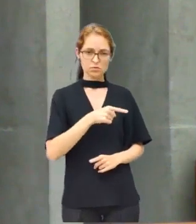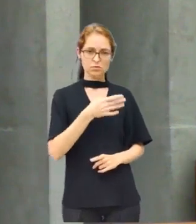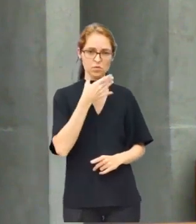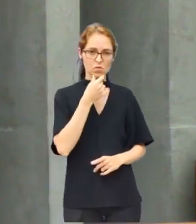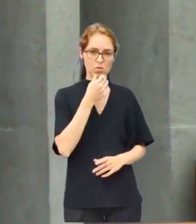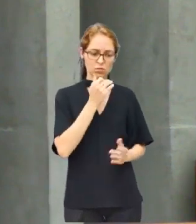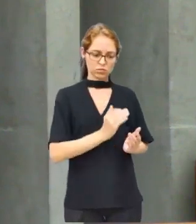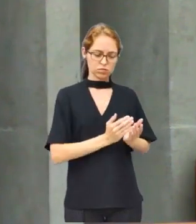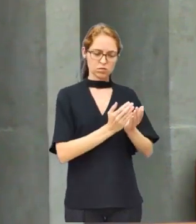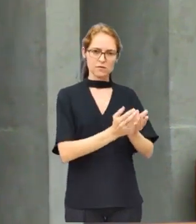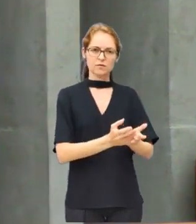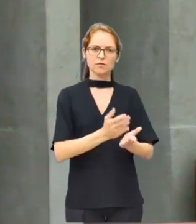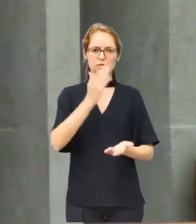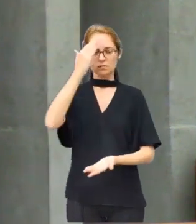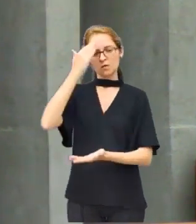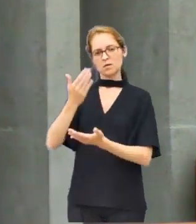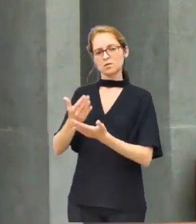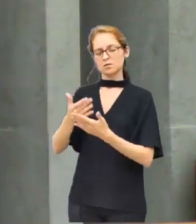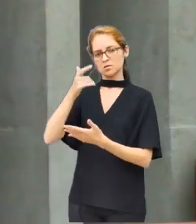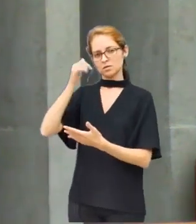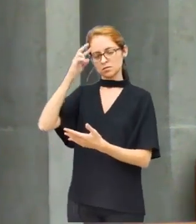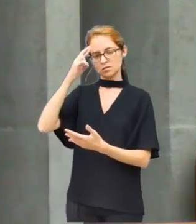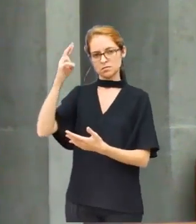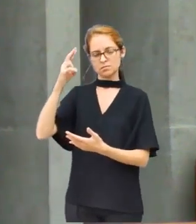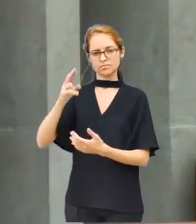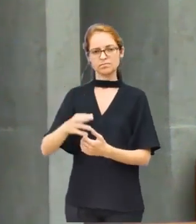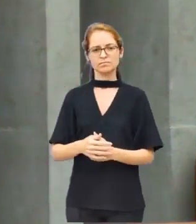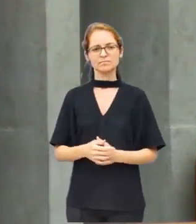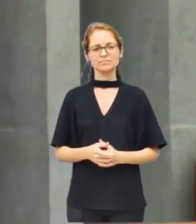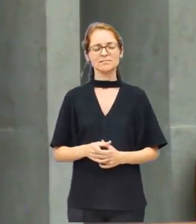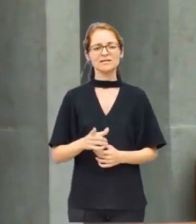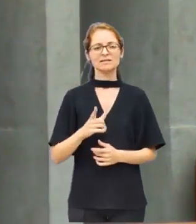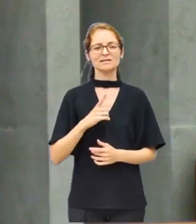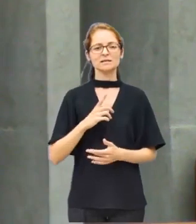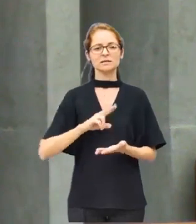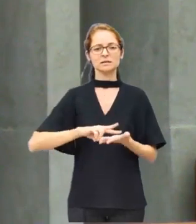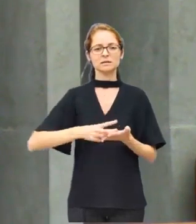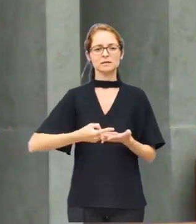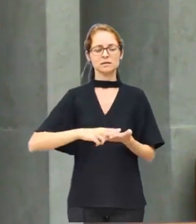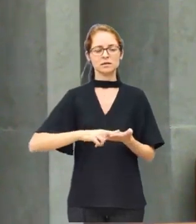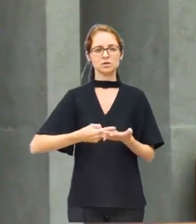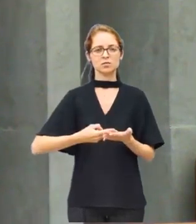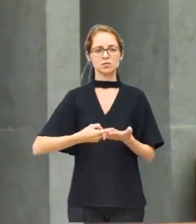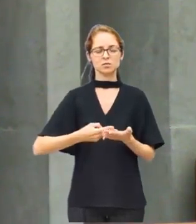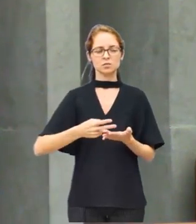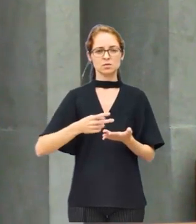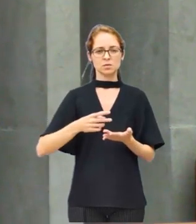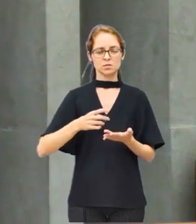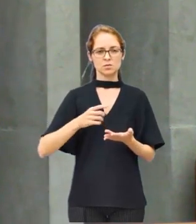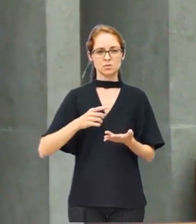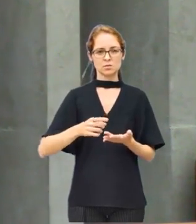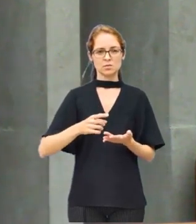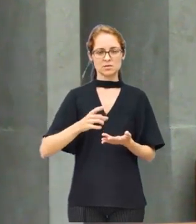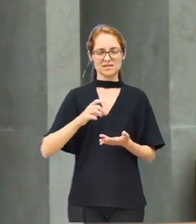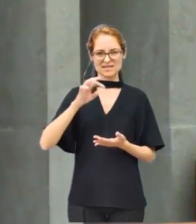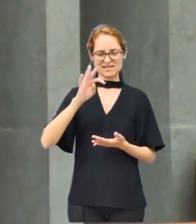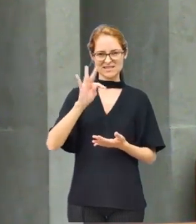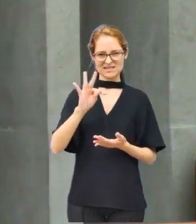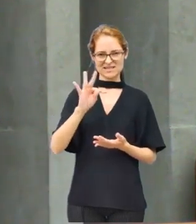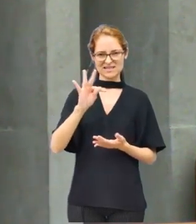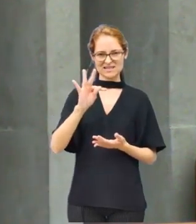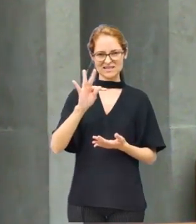Senhor. É que nós podemos ver, talvez algumas outras traduções para esse temer, não é simplesmente ter medo, mas é de